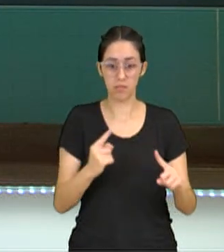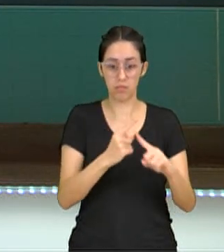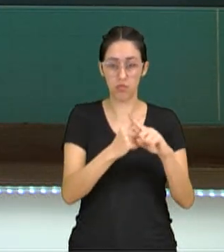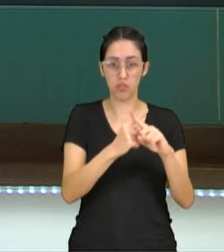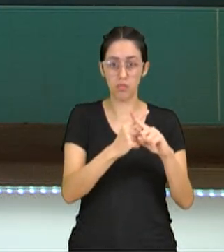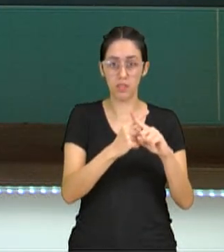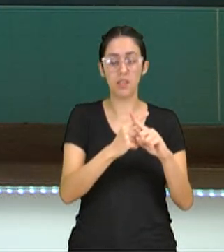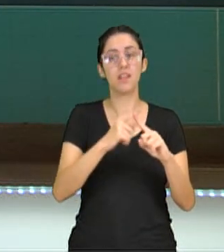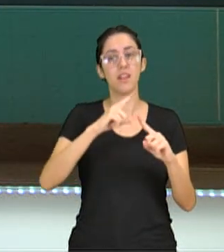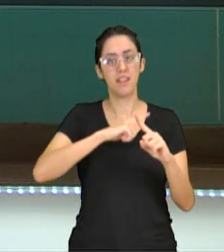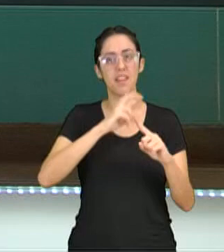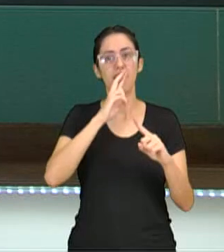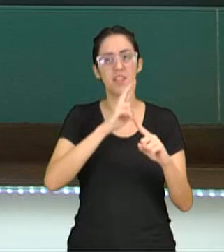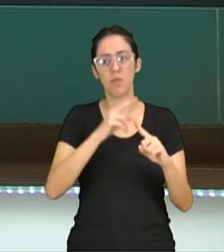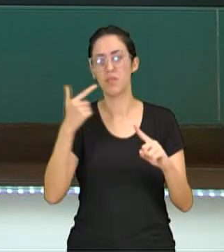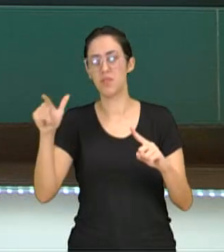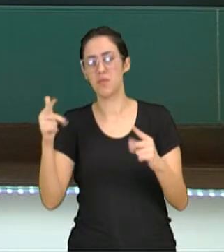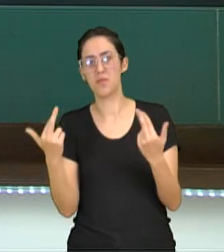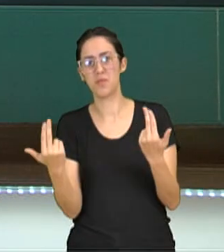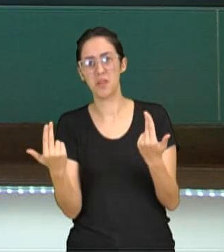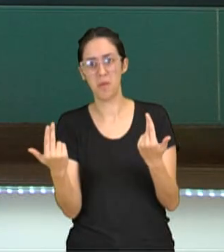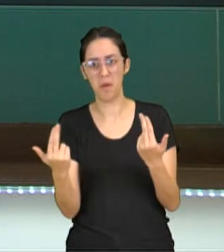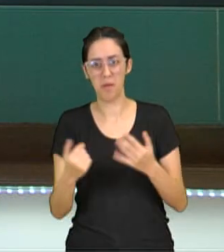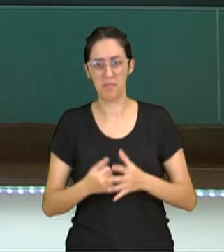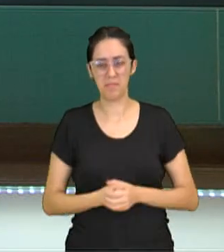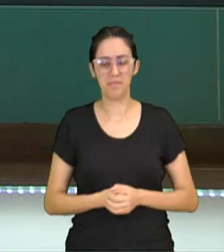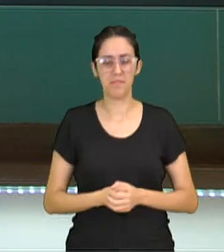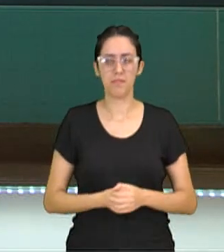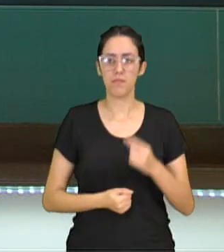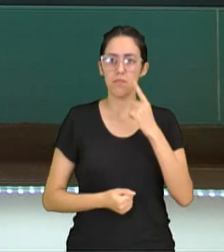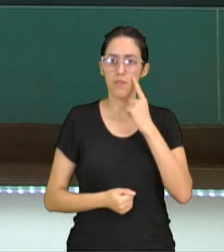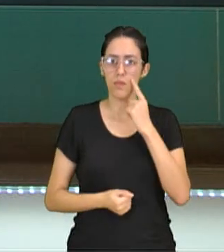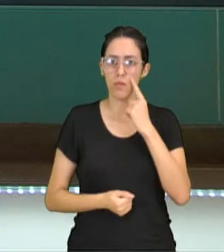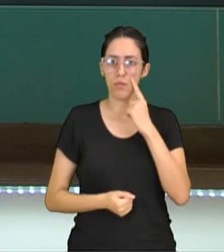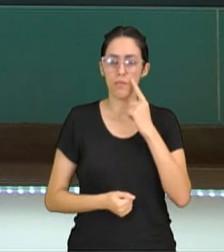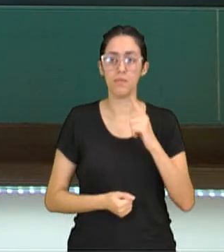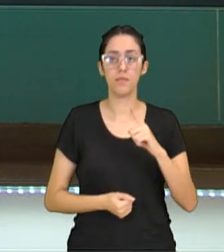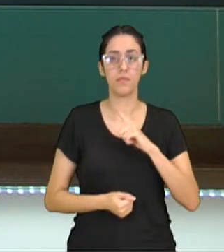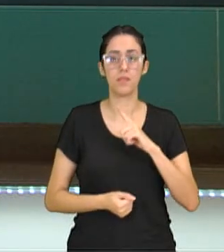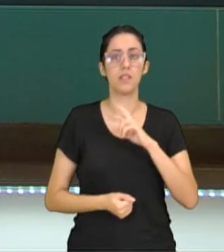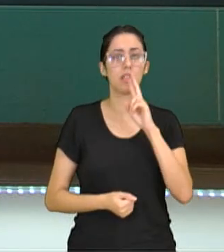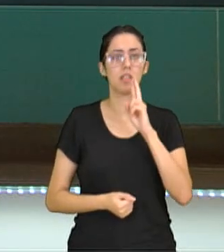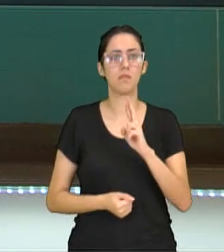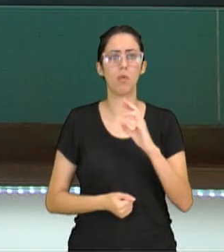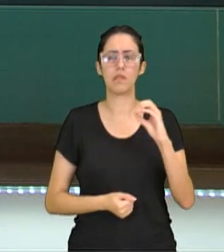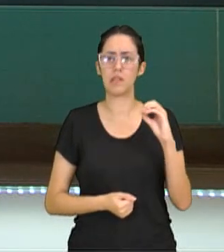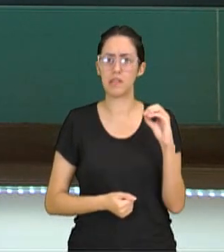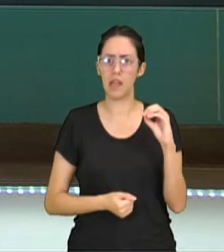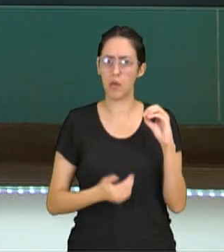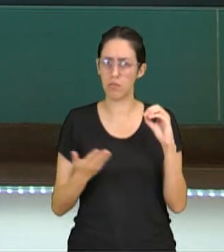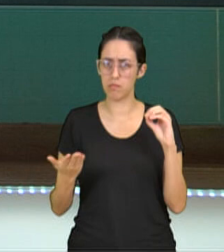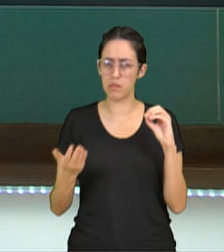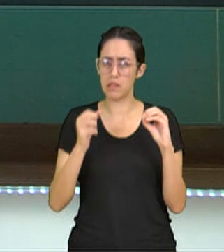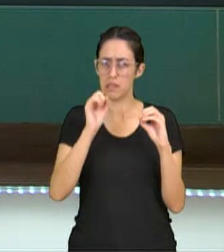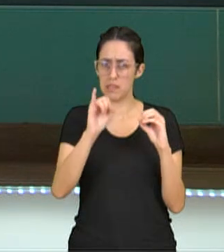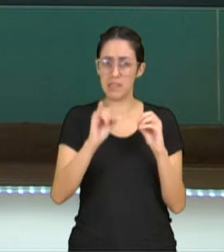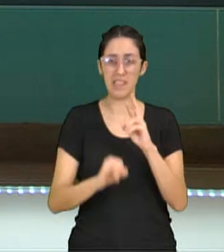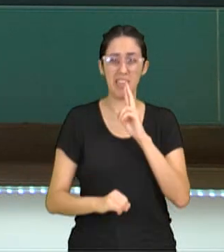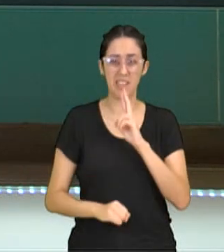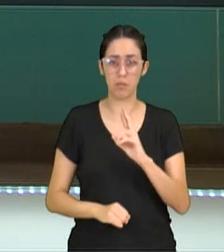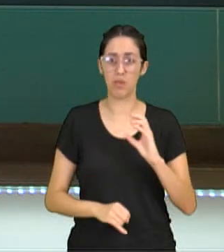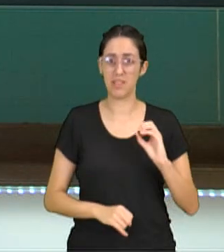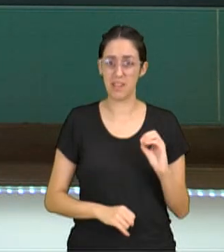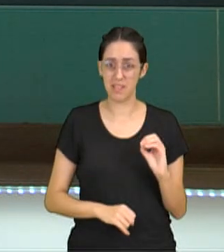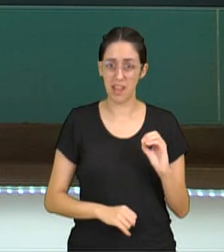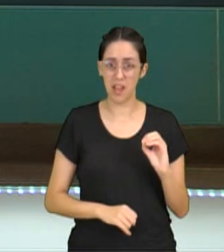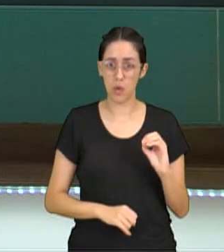coeficiente do último termo, ok? Então, olha lá. Agora, eu tenho um produto dando zero. Nós já sabemos que quando um produto dá zero é porque ou o